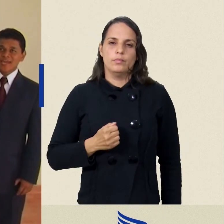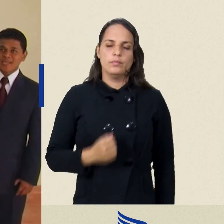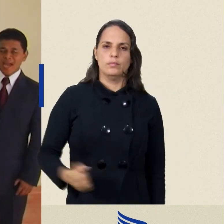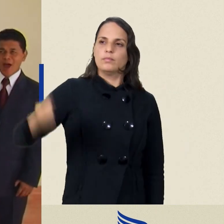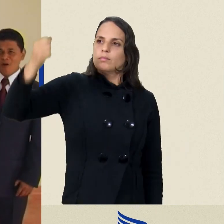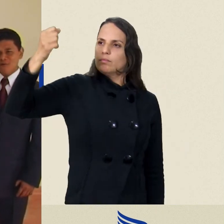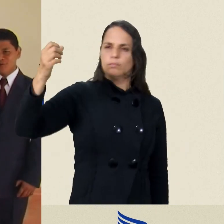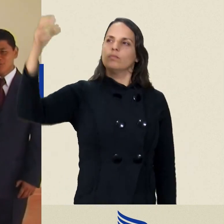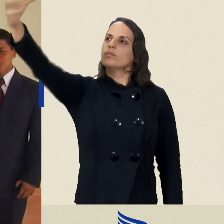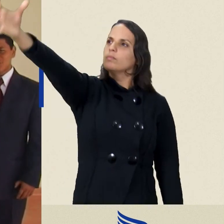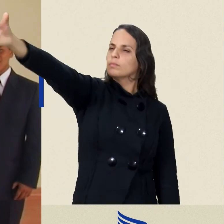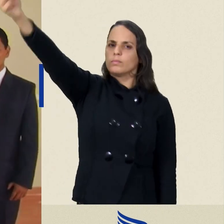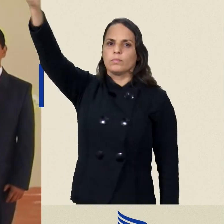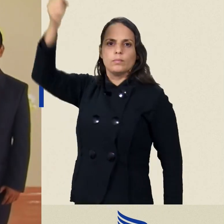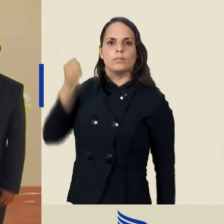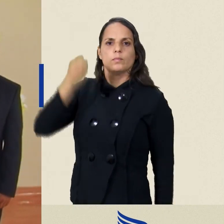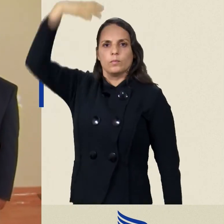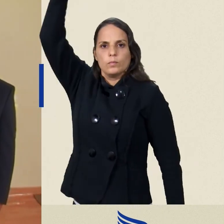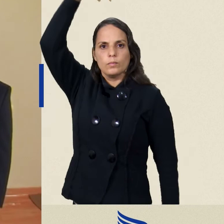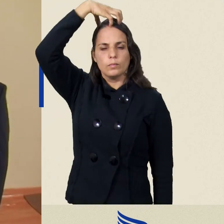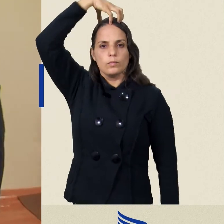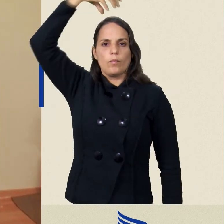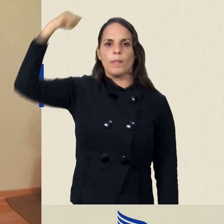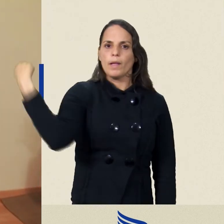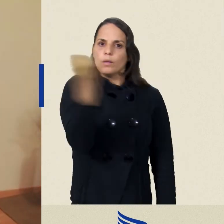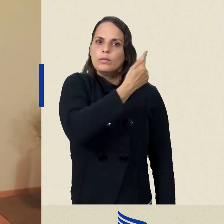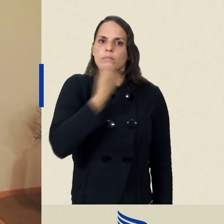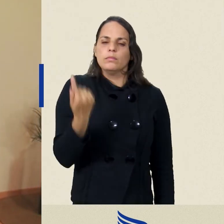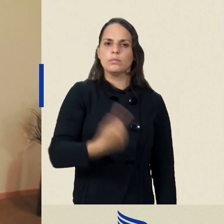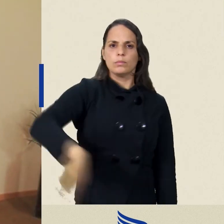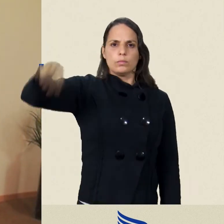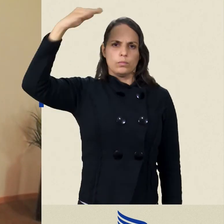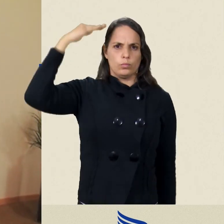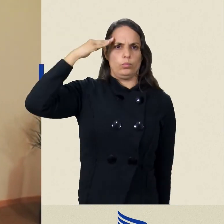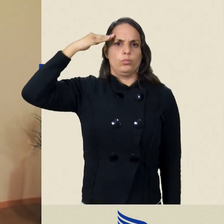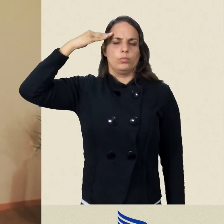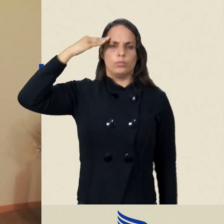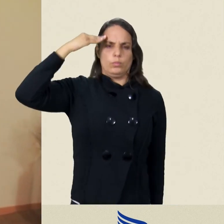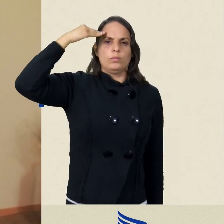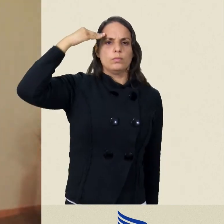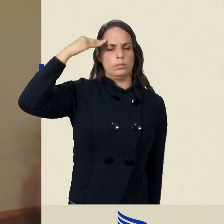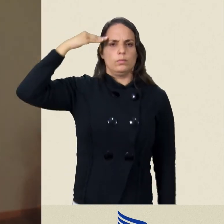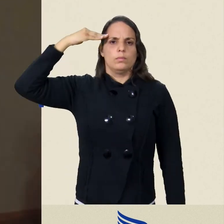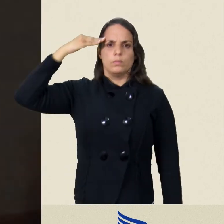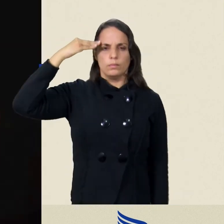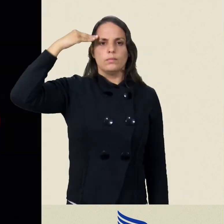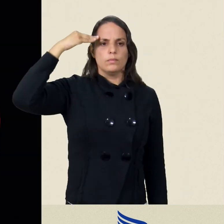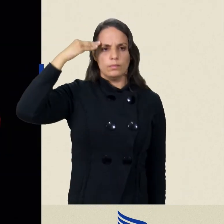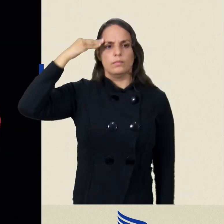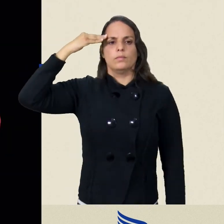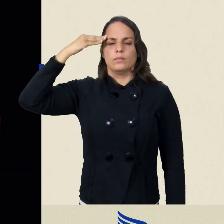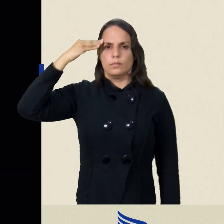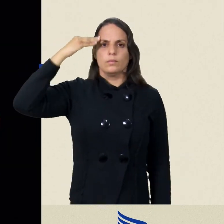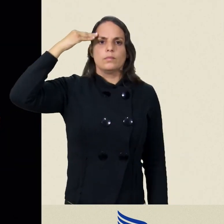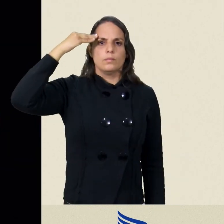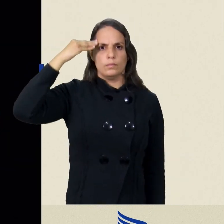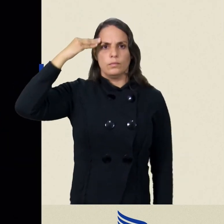pregão real vos entregou o rei, a vós soldados